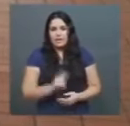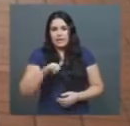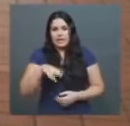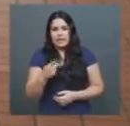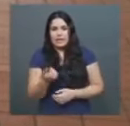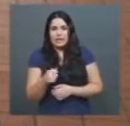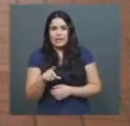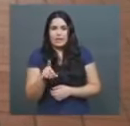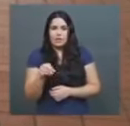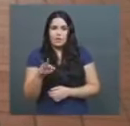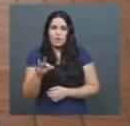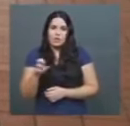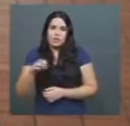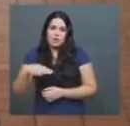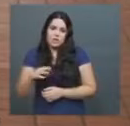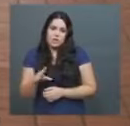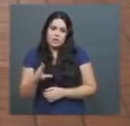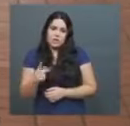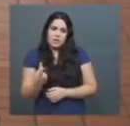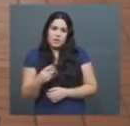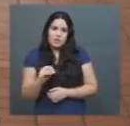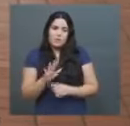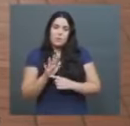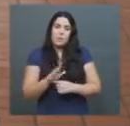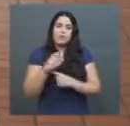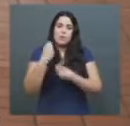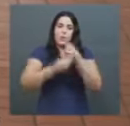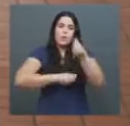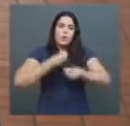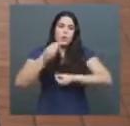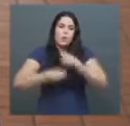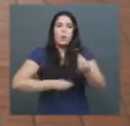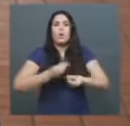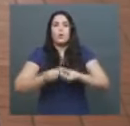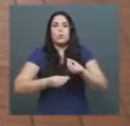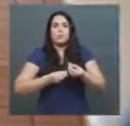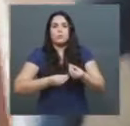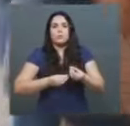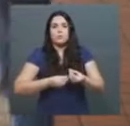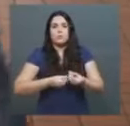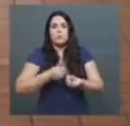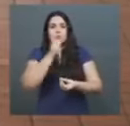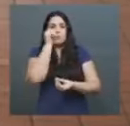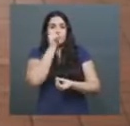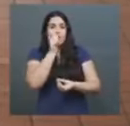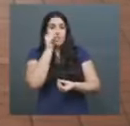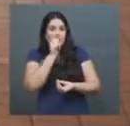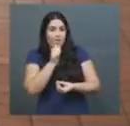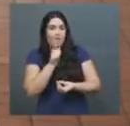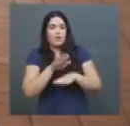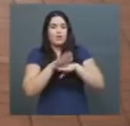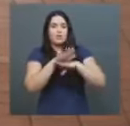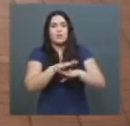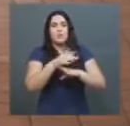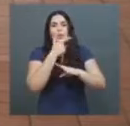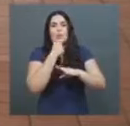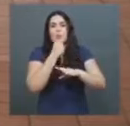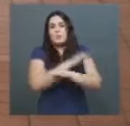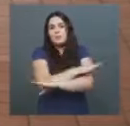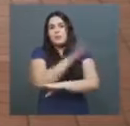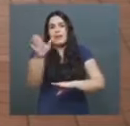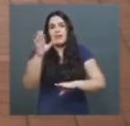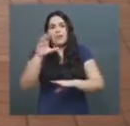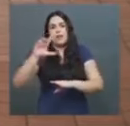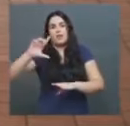um filme que mostra sobre como foi a atuação das mulheres em levar o homem para a Lua. Basicamente conta sobre o